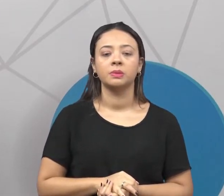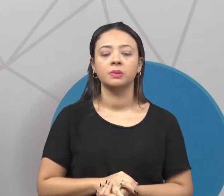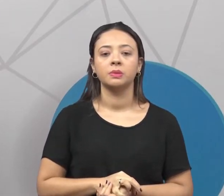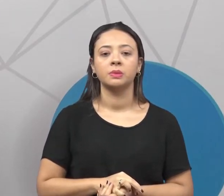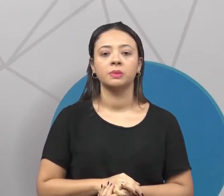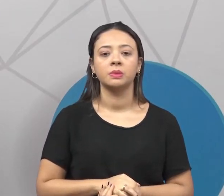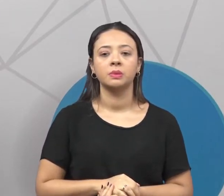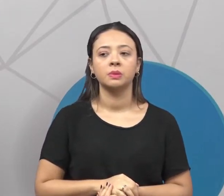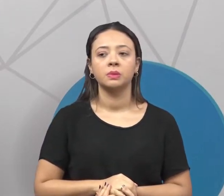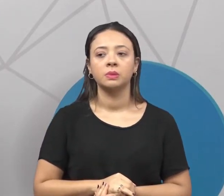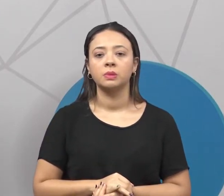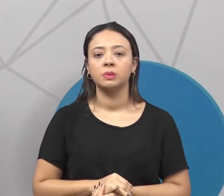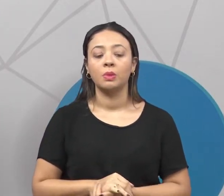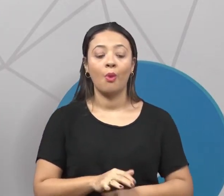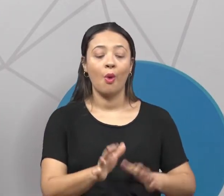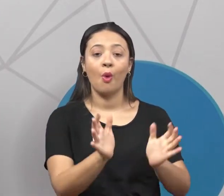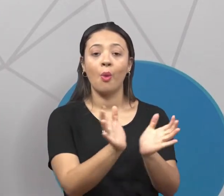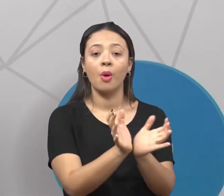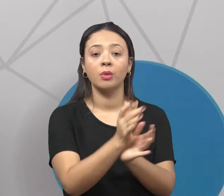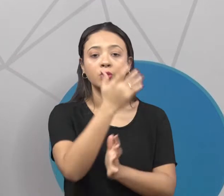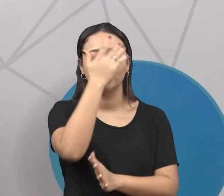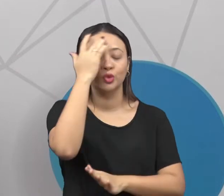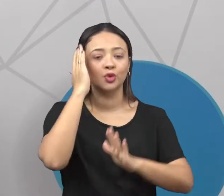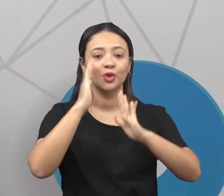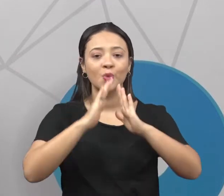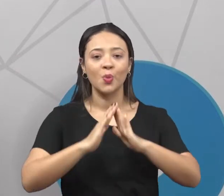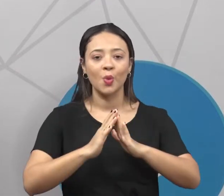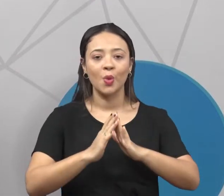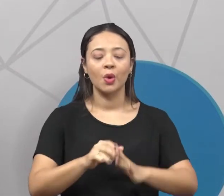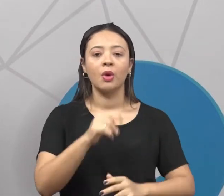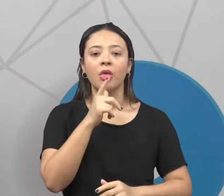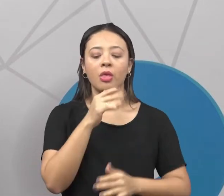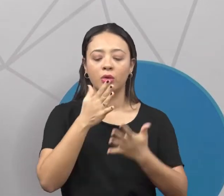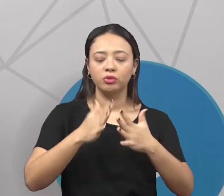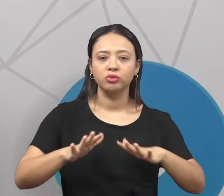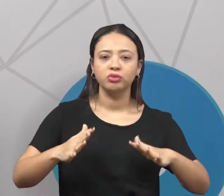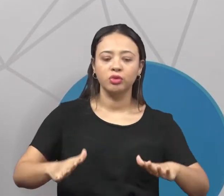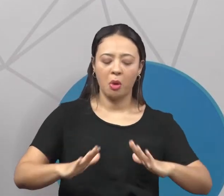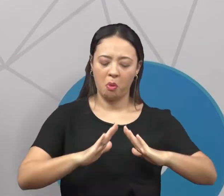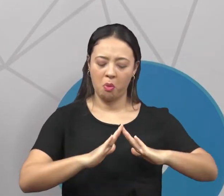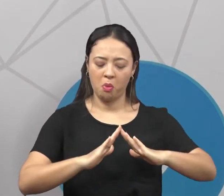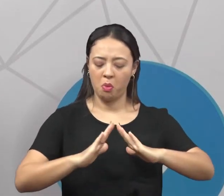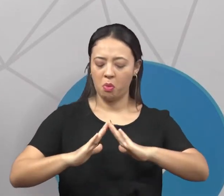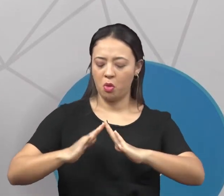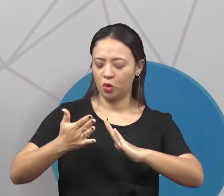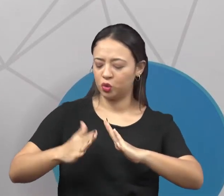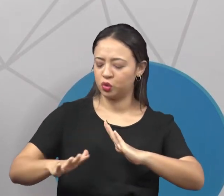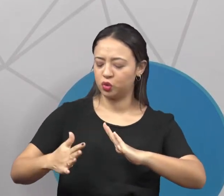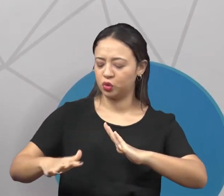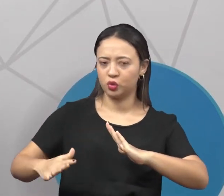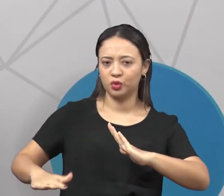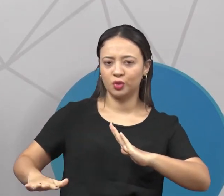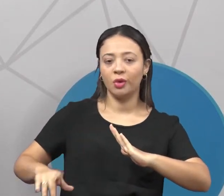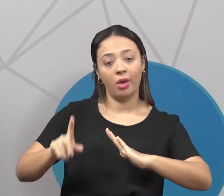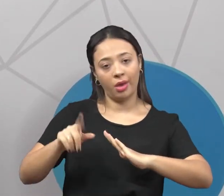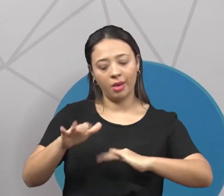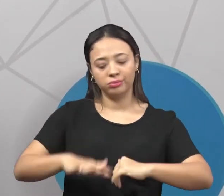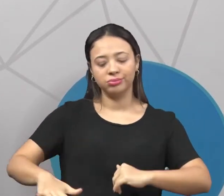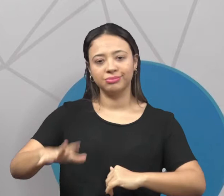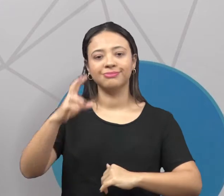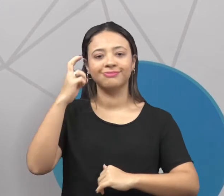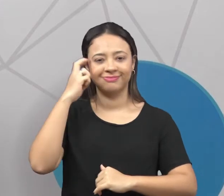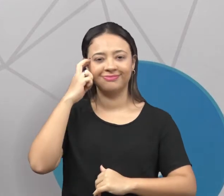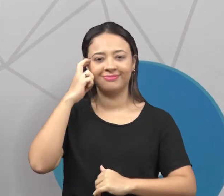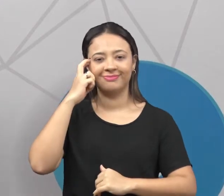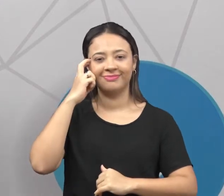a paisagem cultural, comunidade ribeirinho, né? Uma casa às margens do rio, nós podemos falar de uma paisagem cultural. e ao